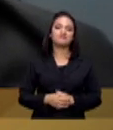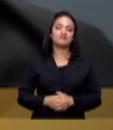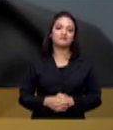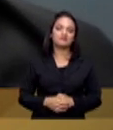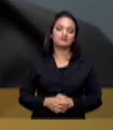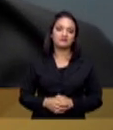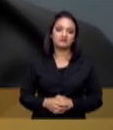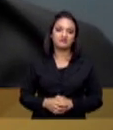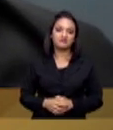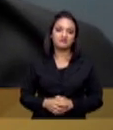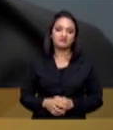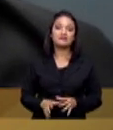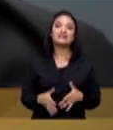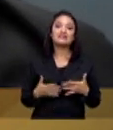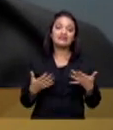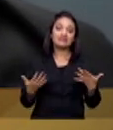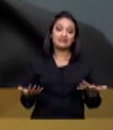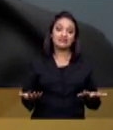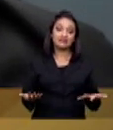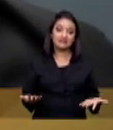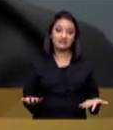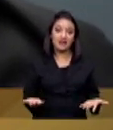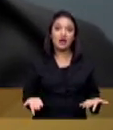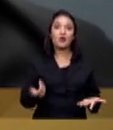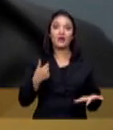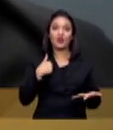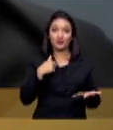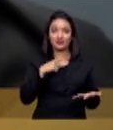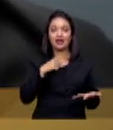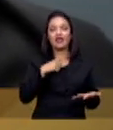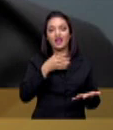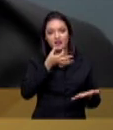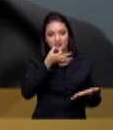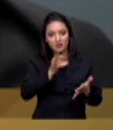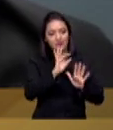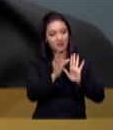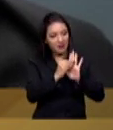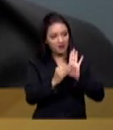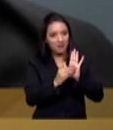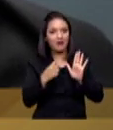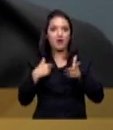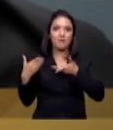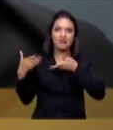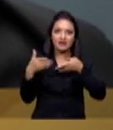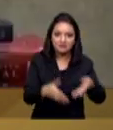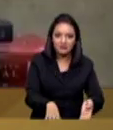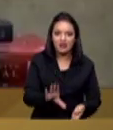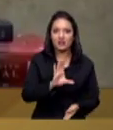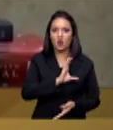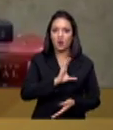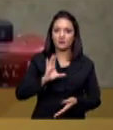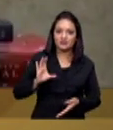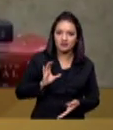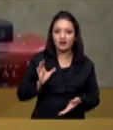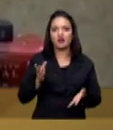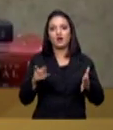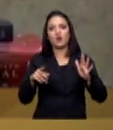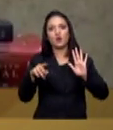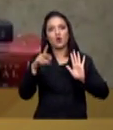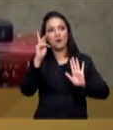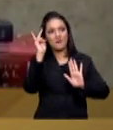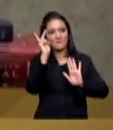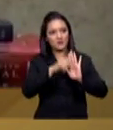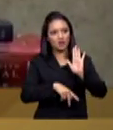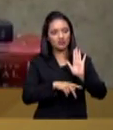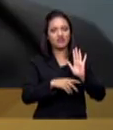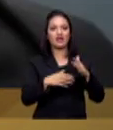aqui razões que participei até da comissão e do projeto de... Até lavrei